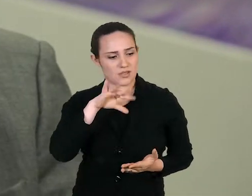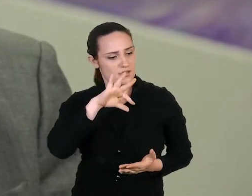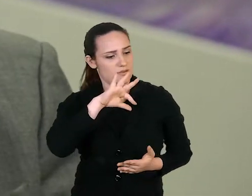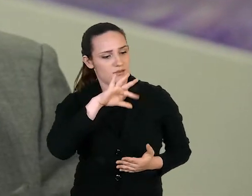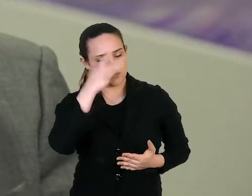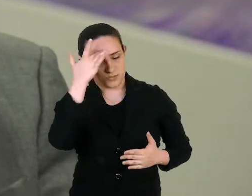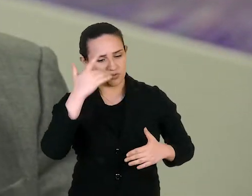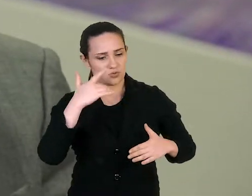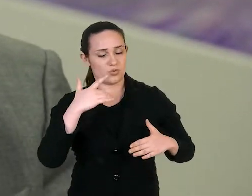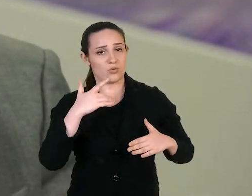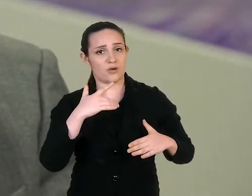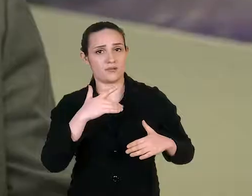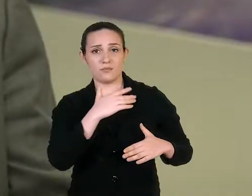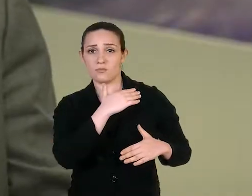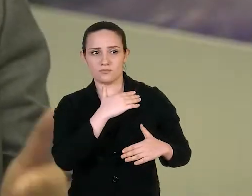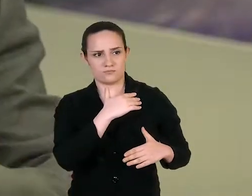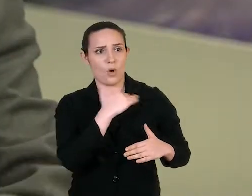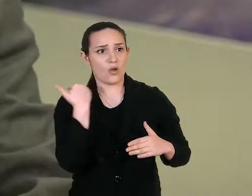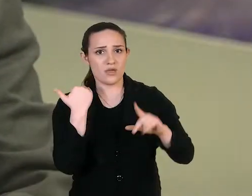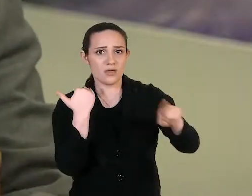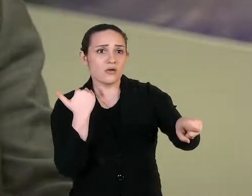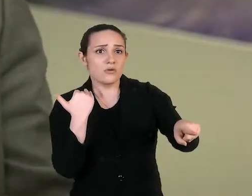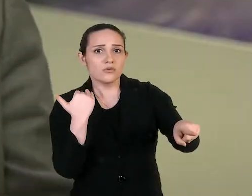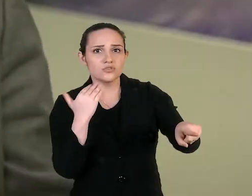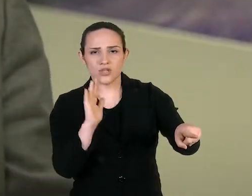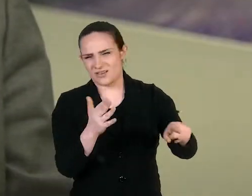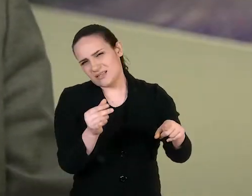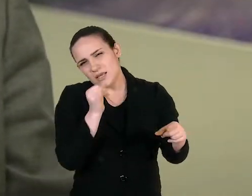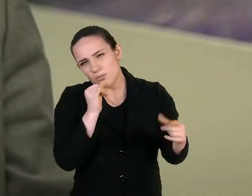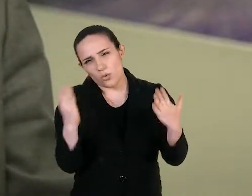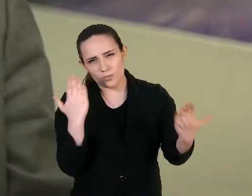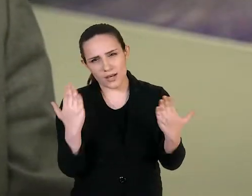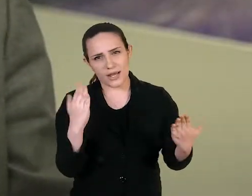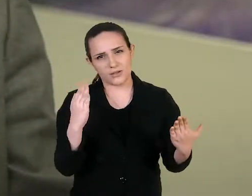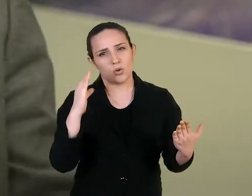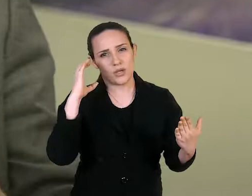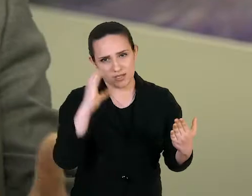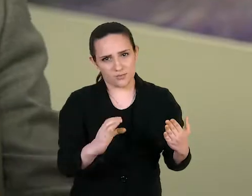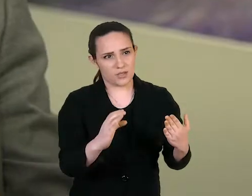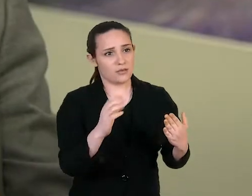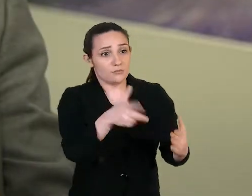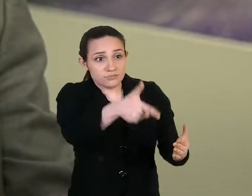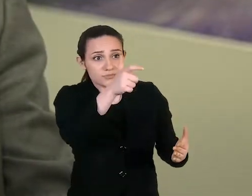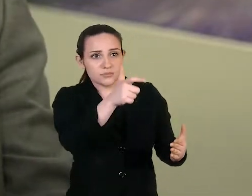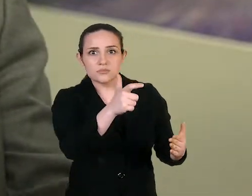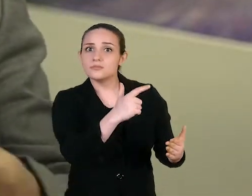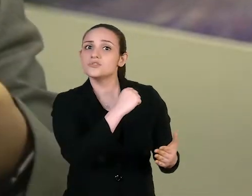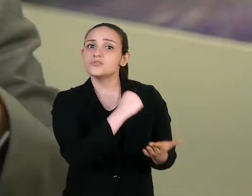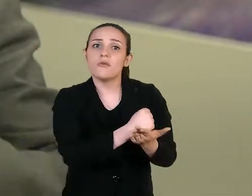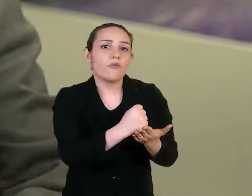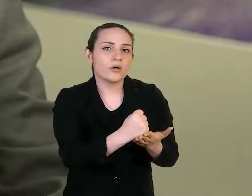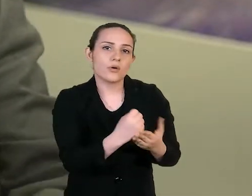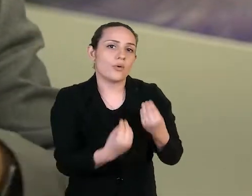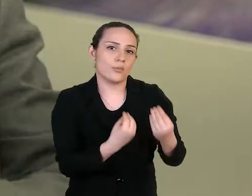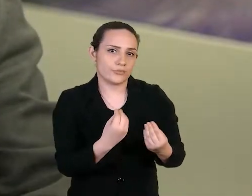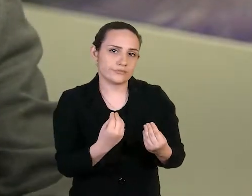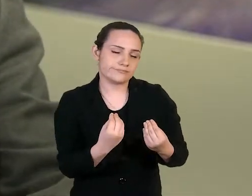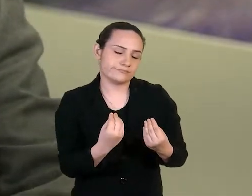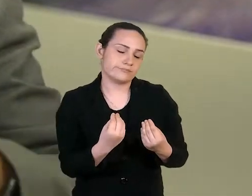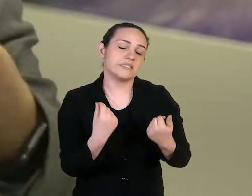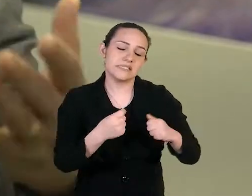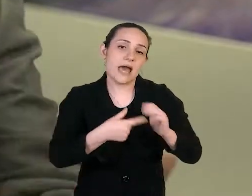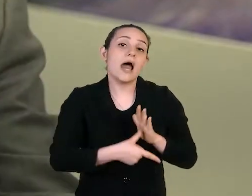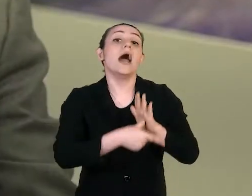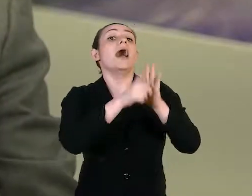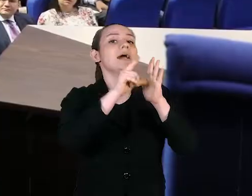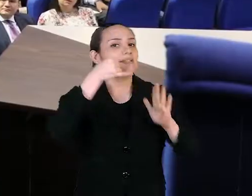alguns anos de cadeia, mas não recupera a vida. E o dinheiro público mal gasto é a mesma coisa. Se ele for mal gasto, dificilmente você recupera ele. E